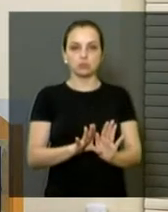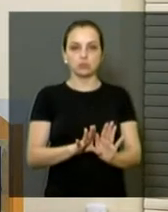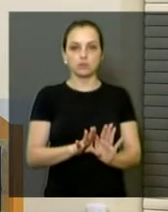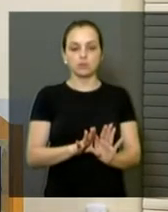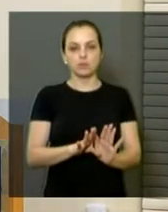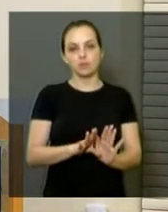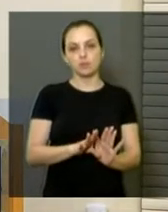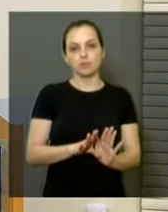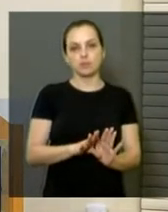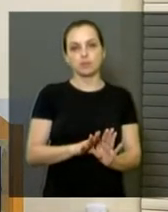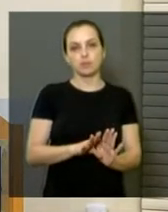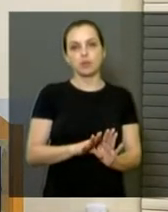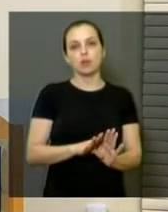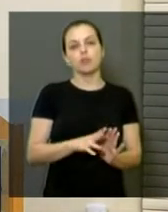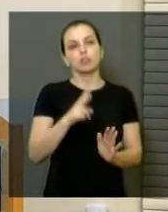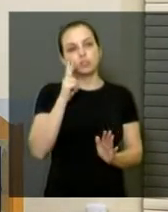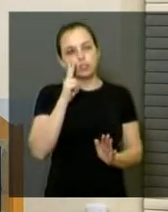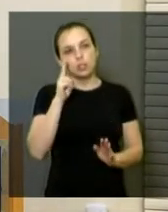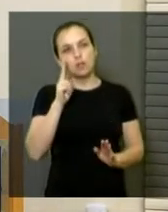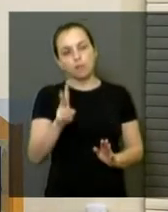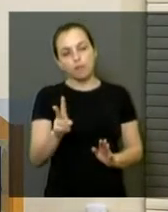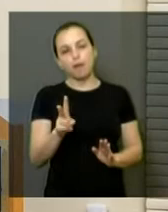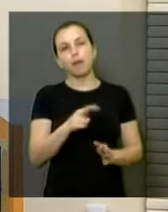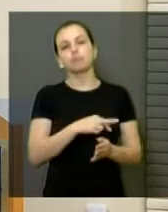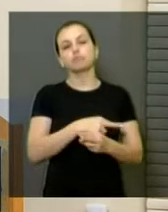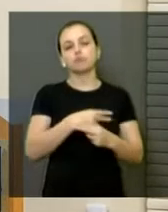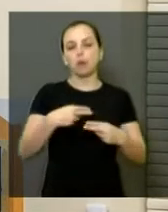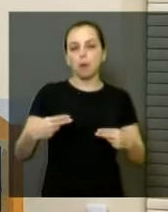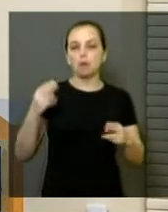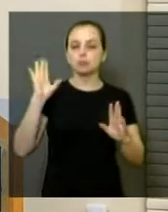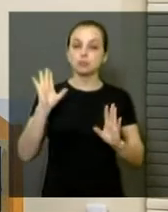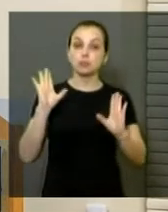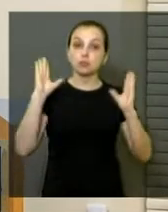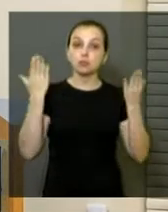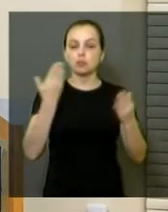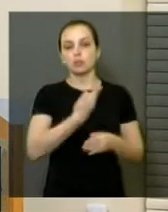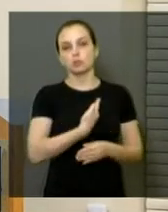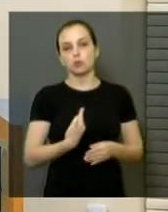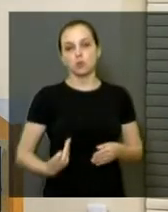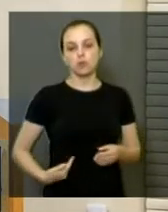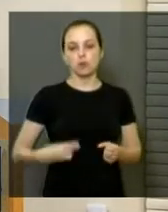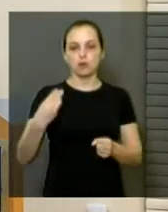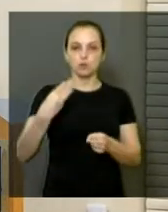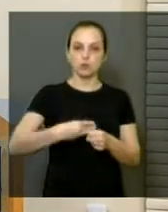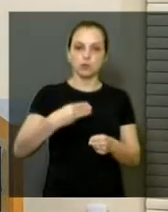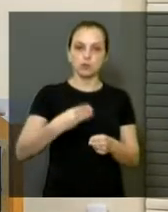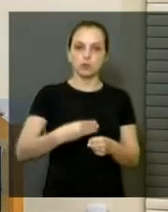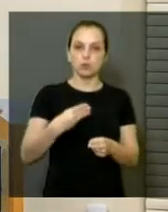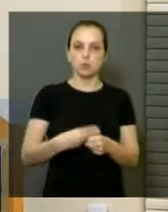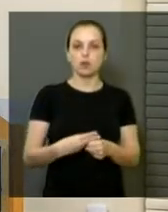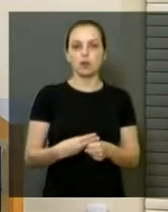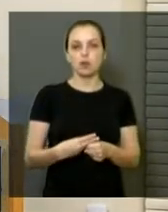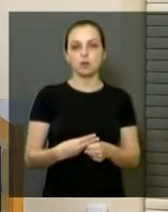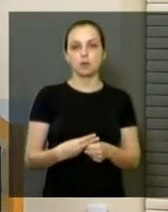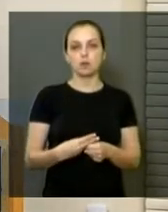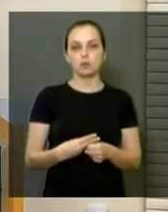vem apontando diversas atitudes do governo municipal que são